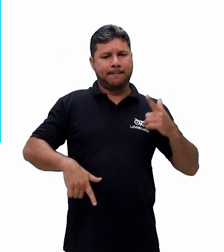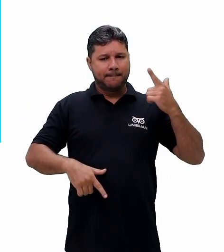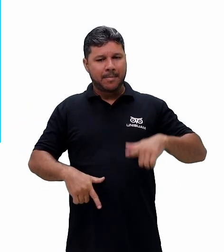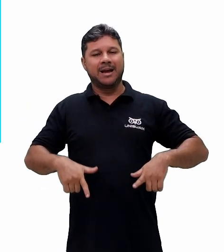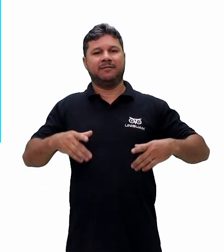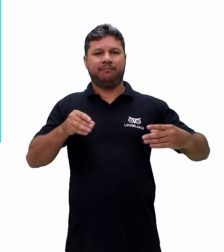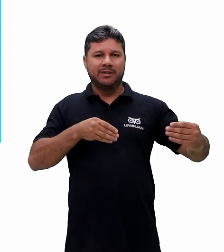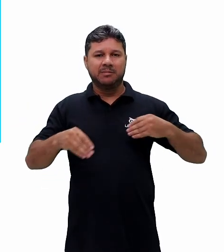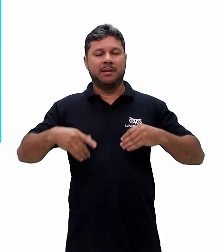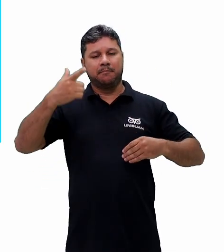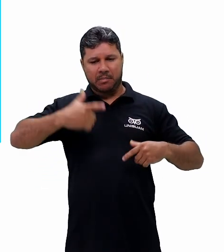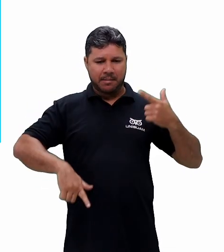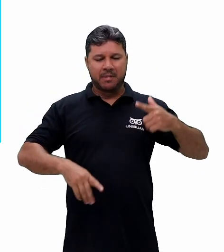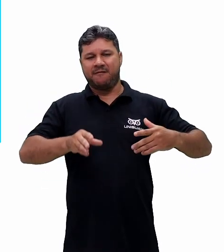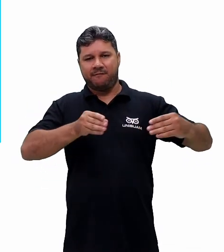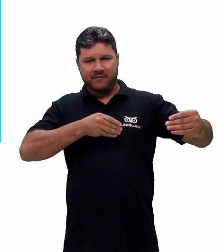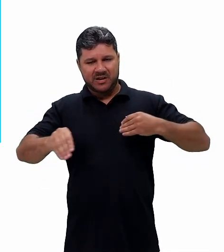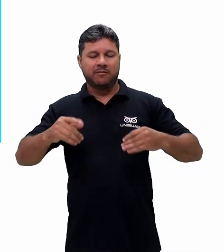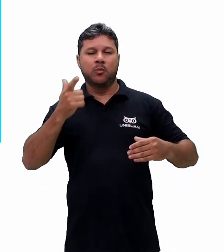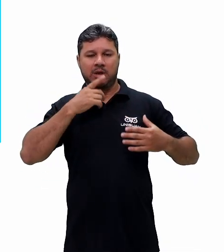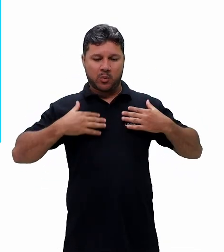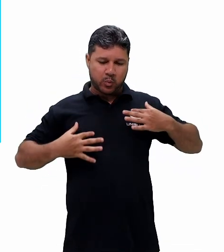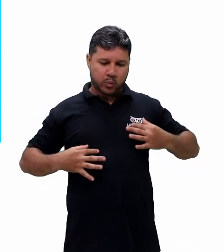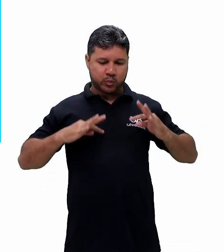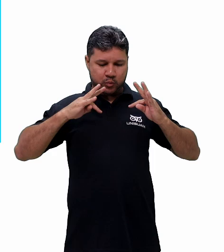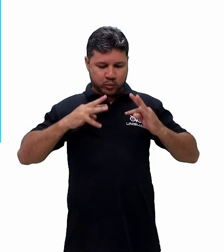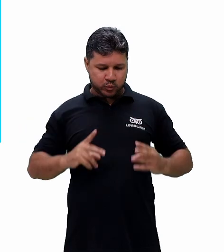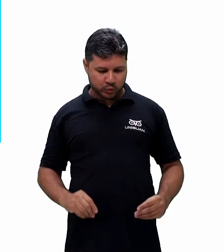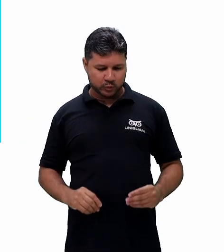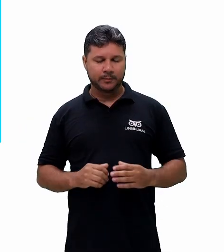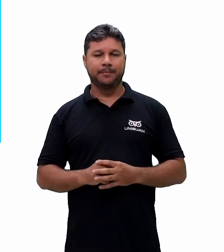fazendo com que ele ganhe mais flexibilidade.